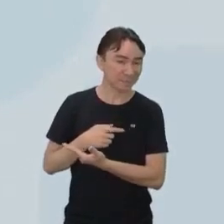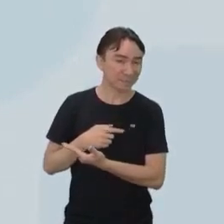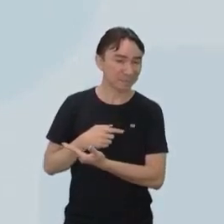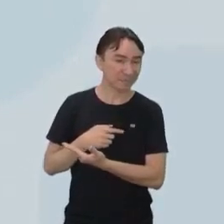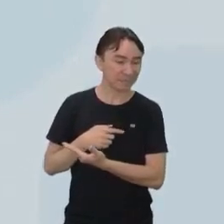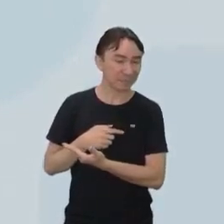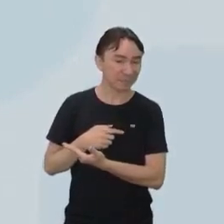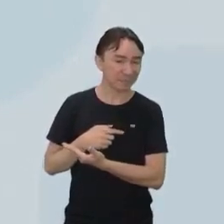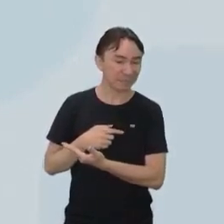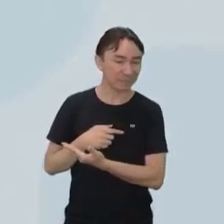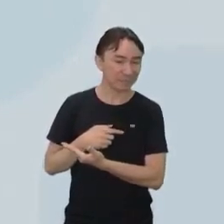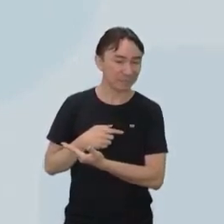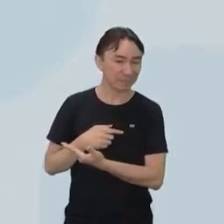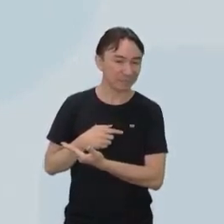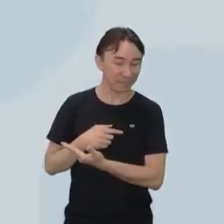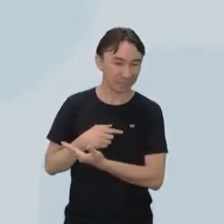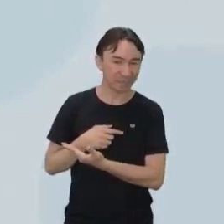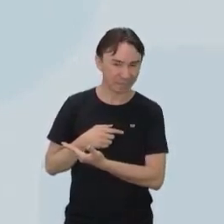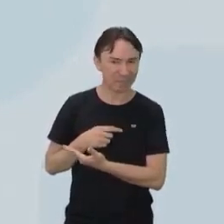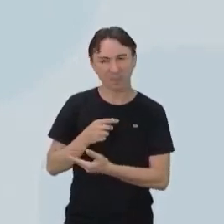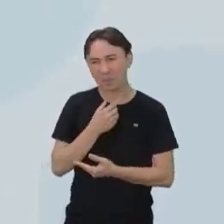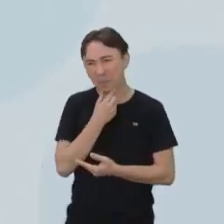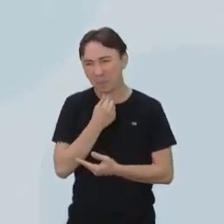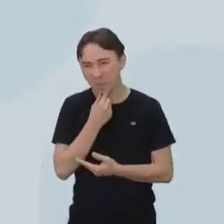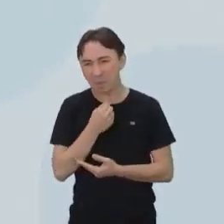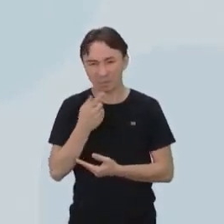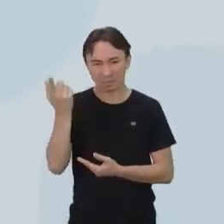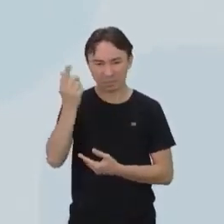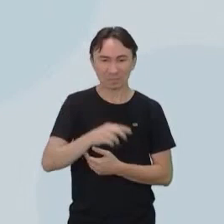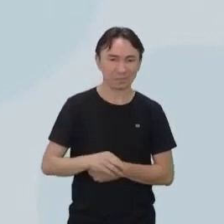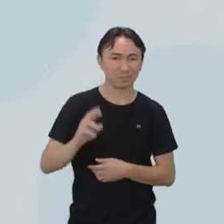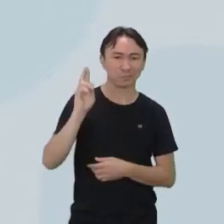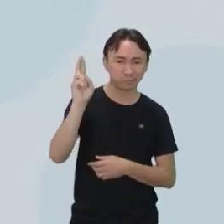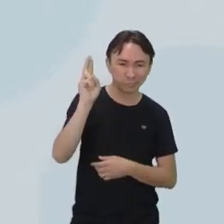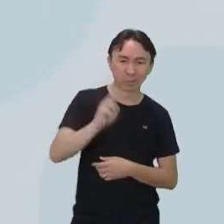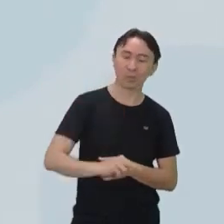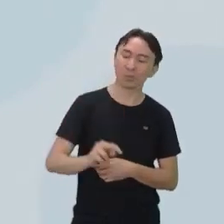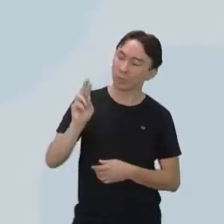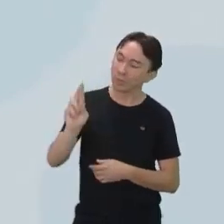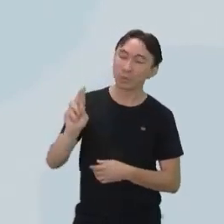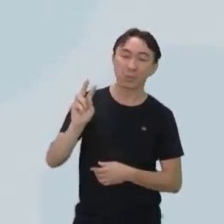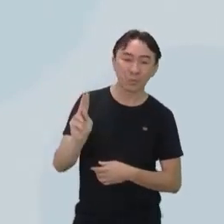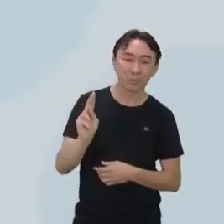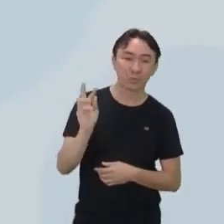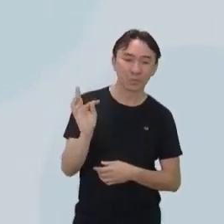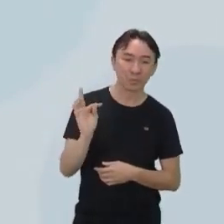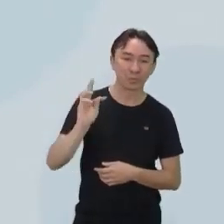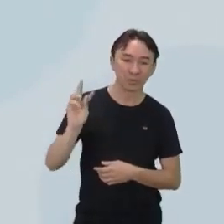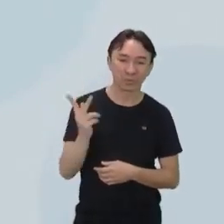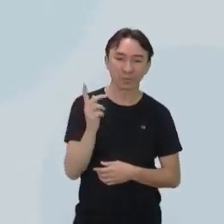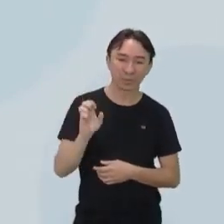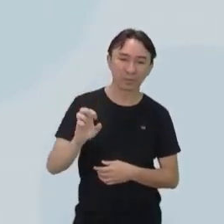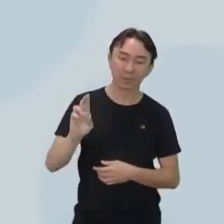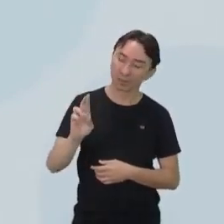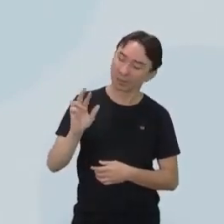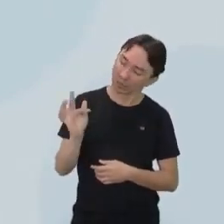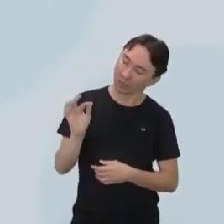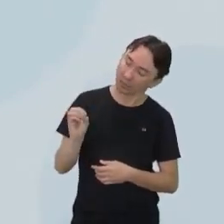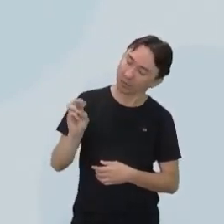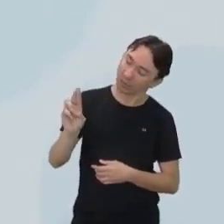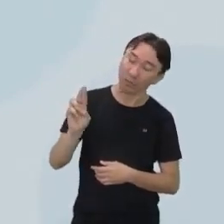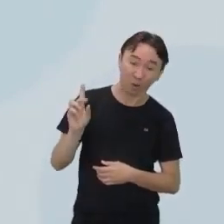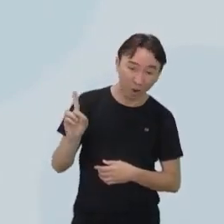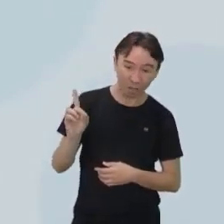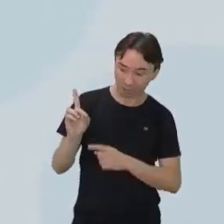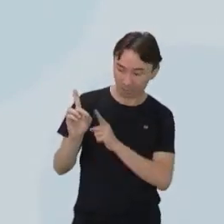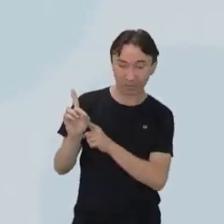por Rutherford, que é um cientista, e foi, vamos falar assim, melhorado e